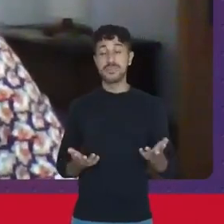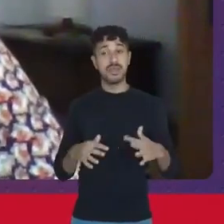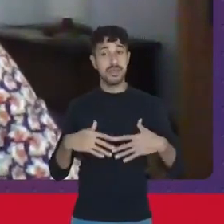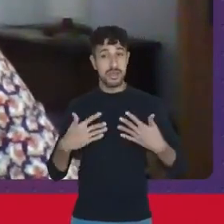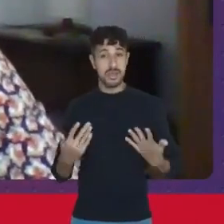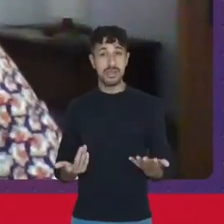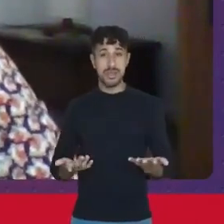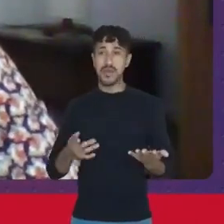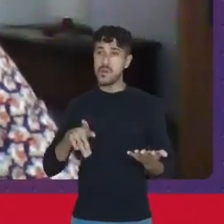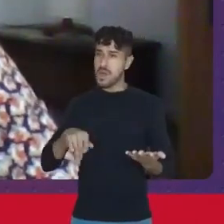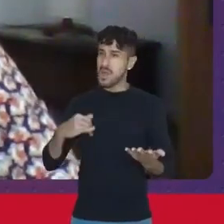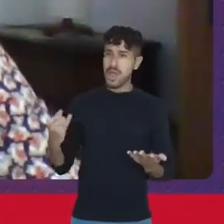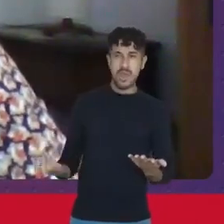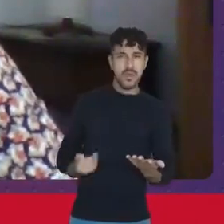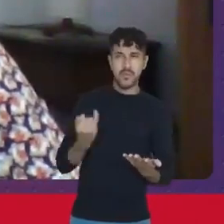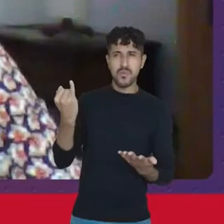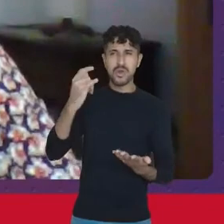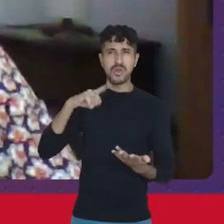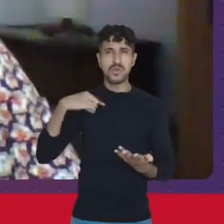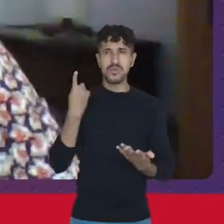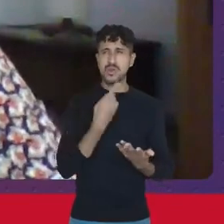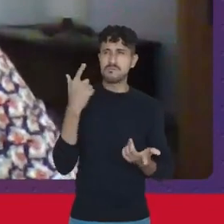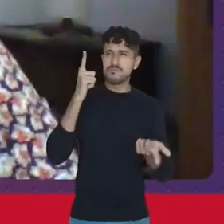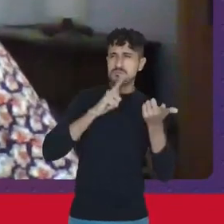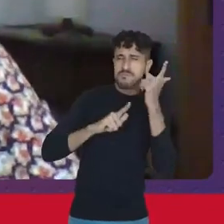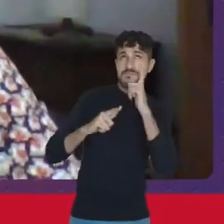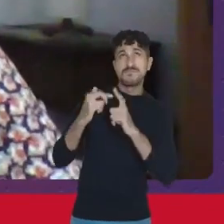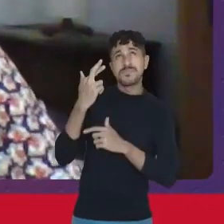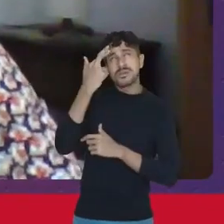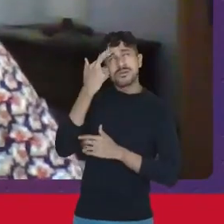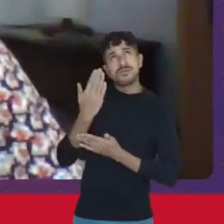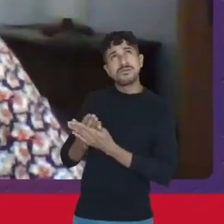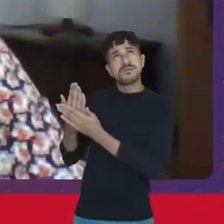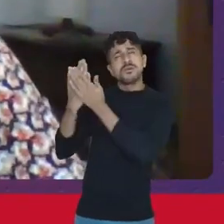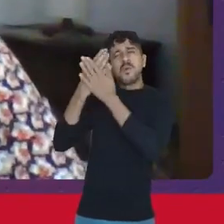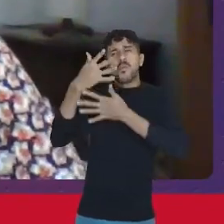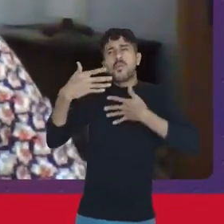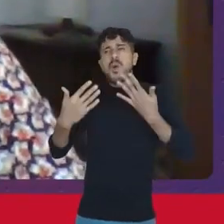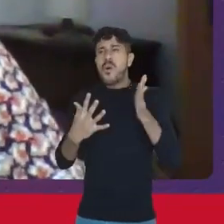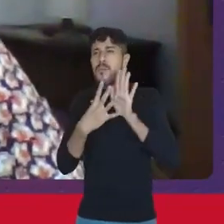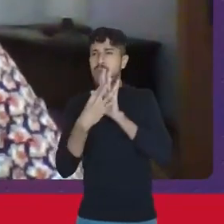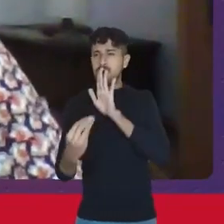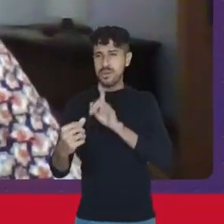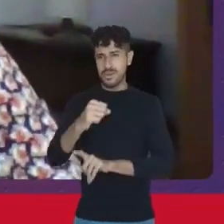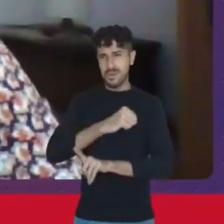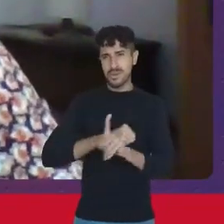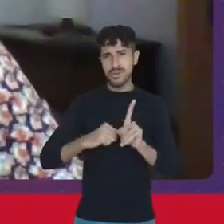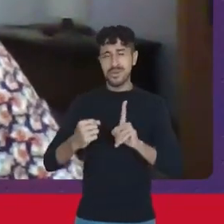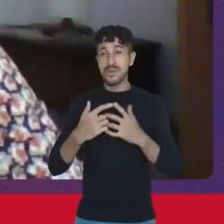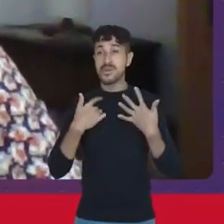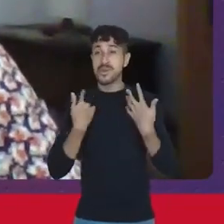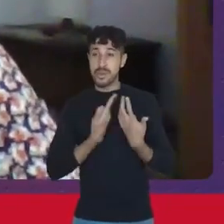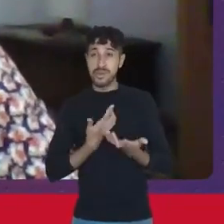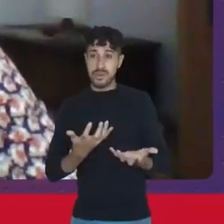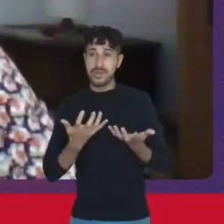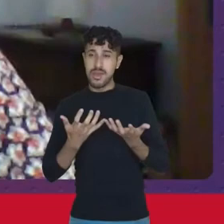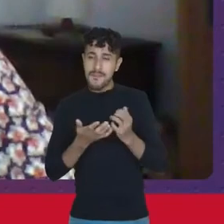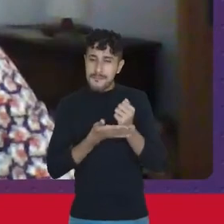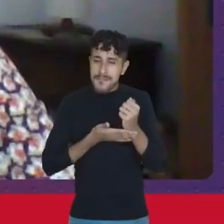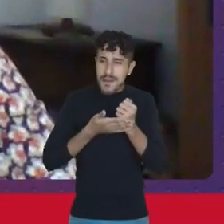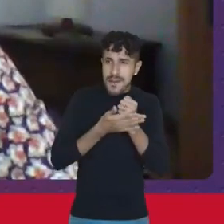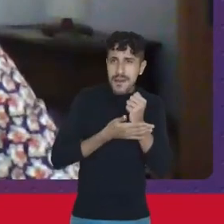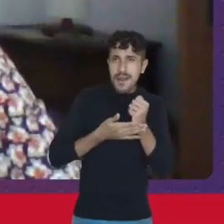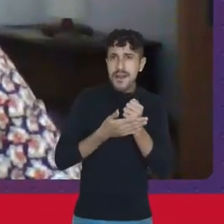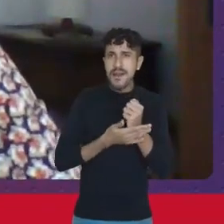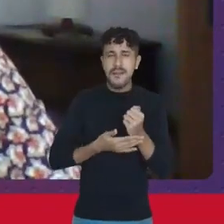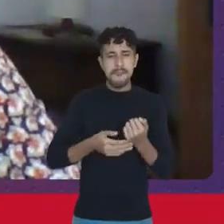é fundamental que a gente possa repensar o modelo de sociedade baseado no